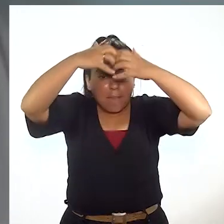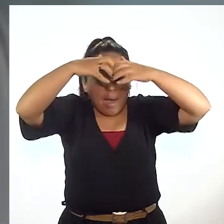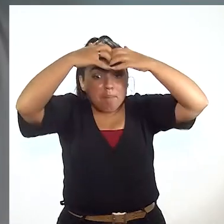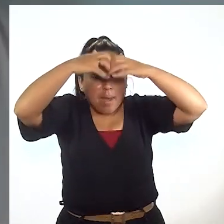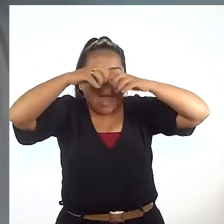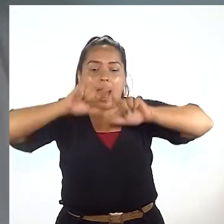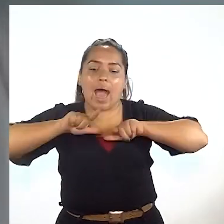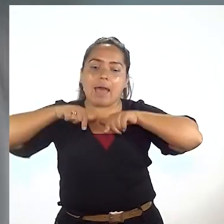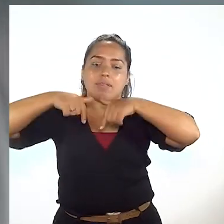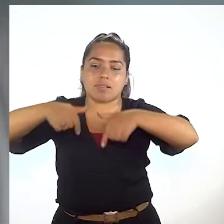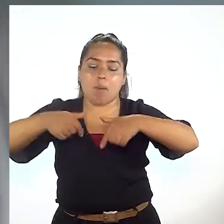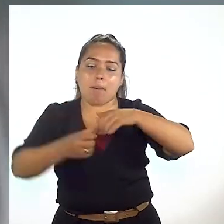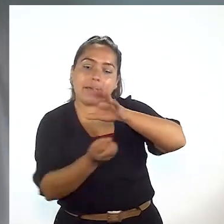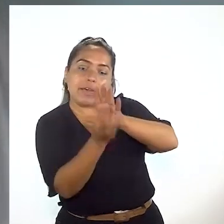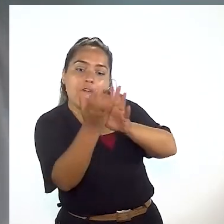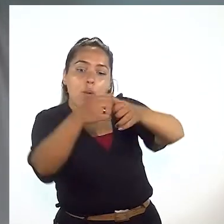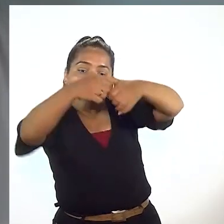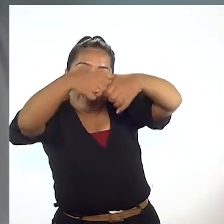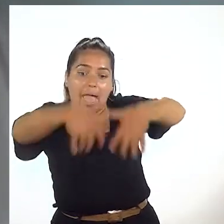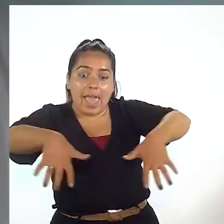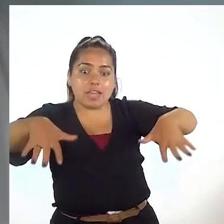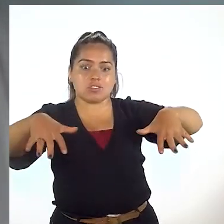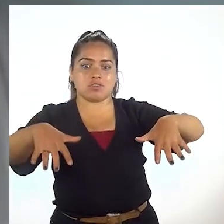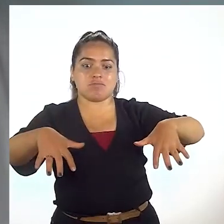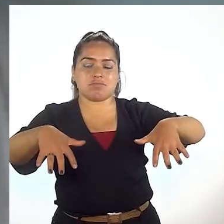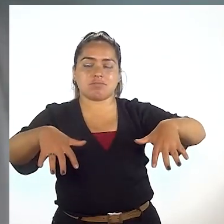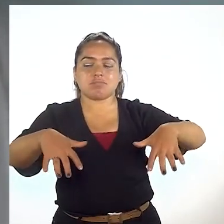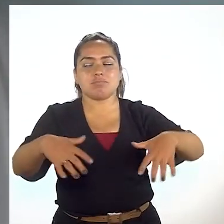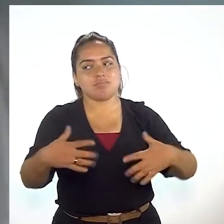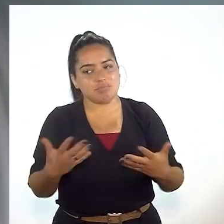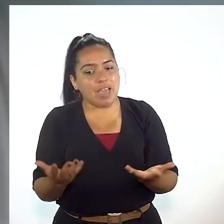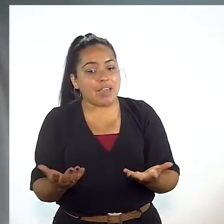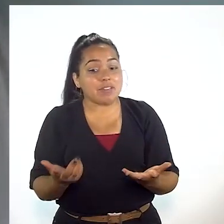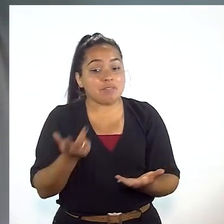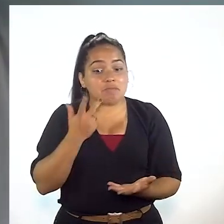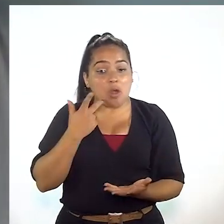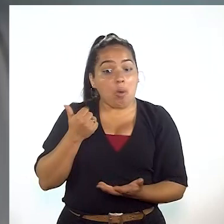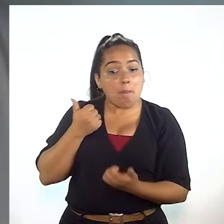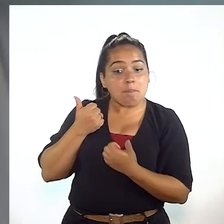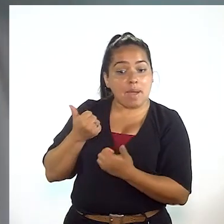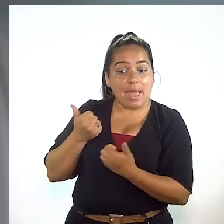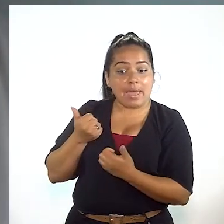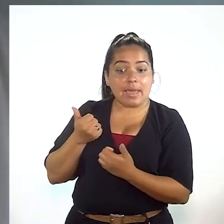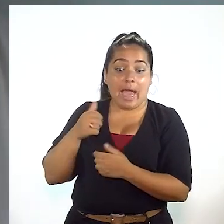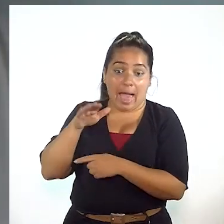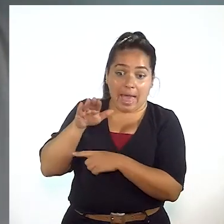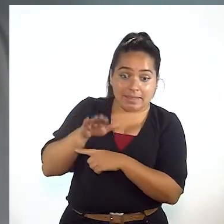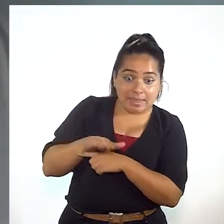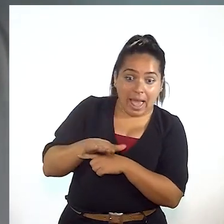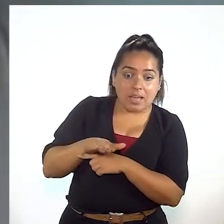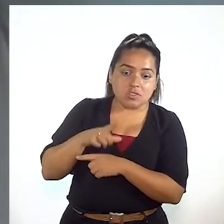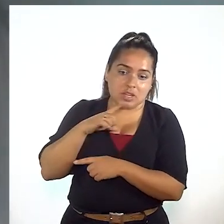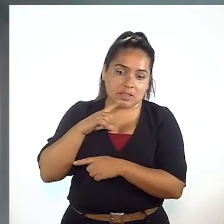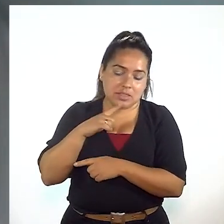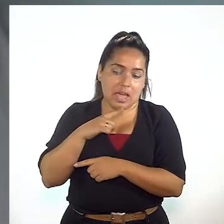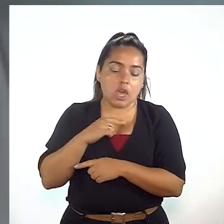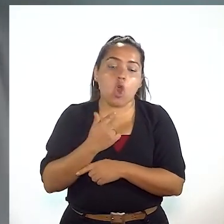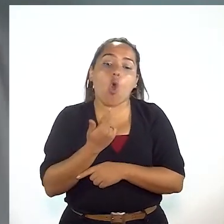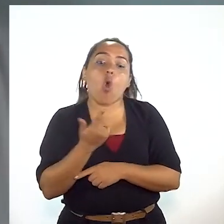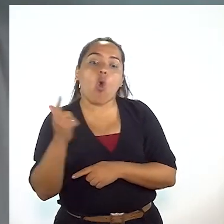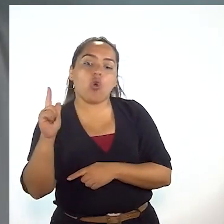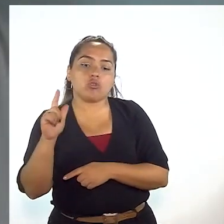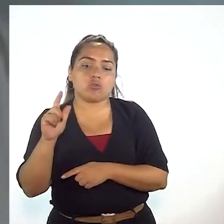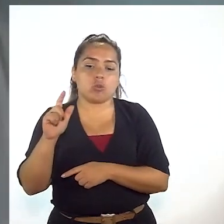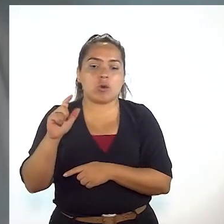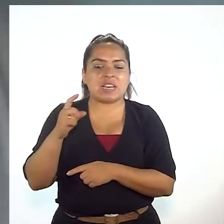quando para pensar ações, para virar uma rede. E aí a gente, como